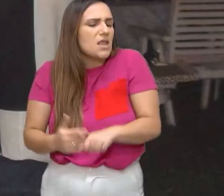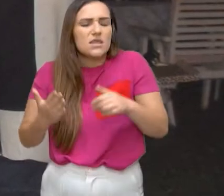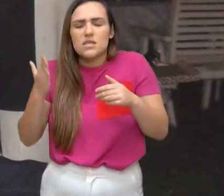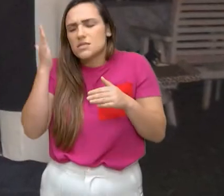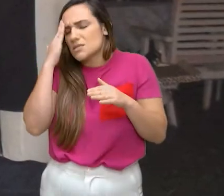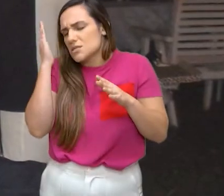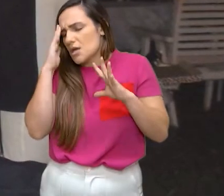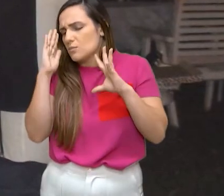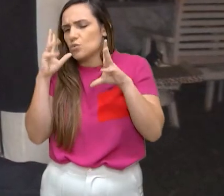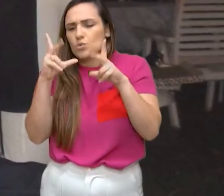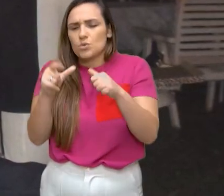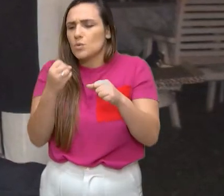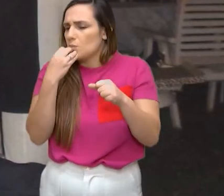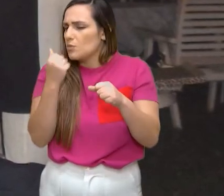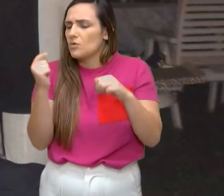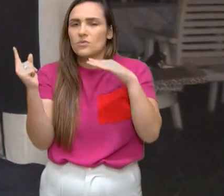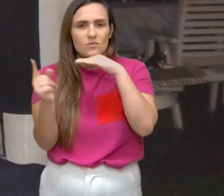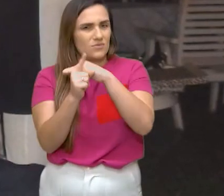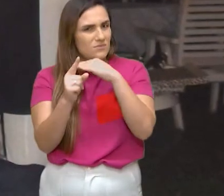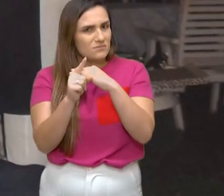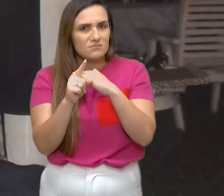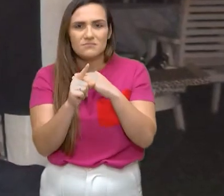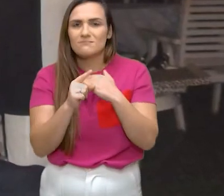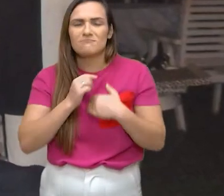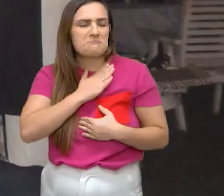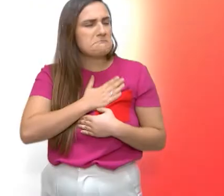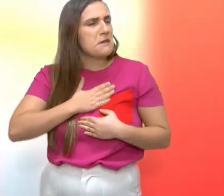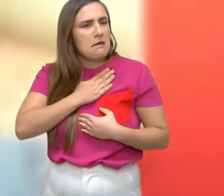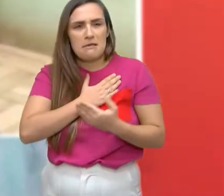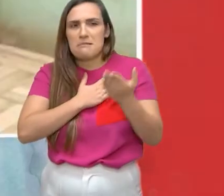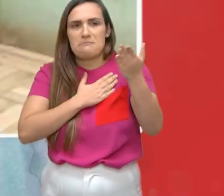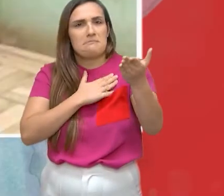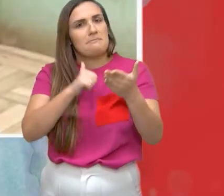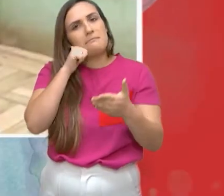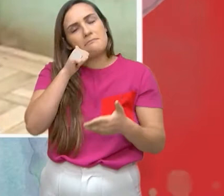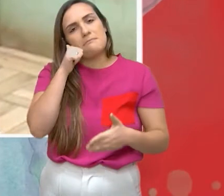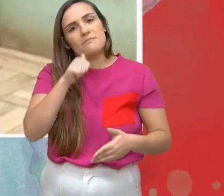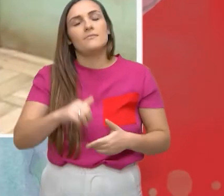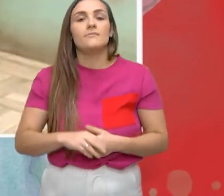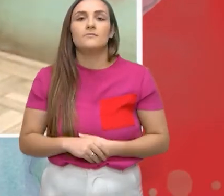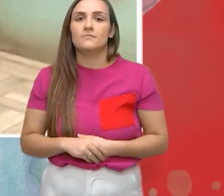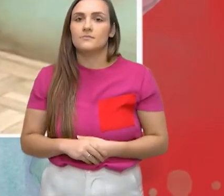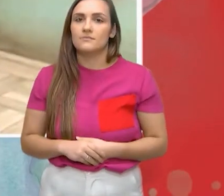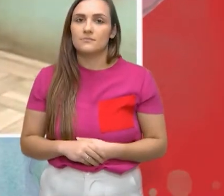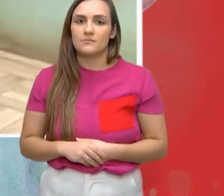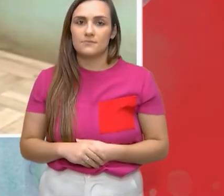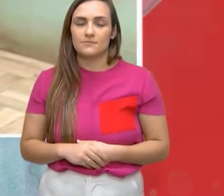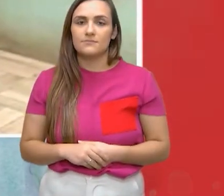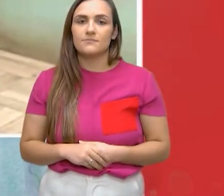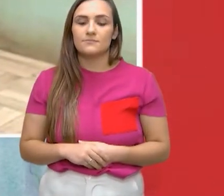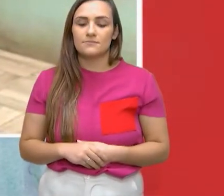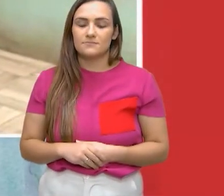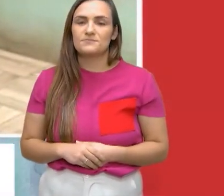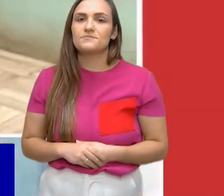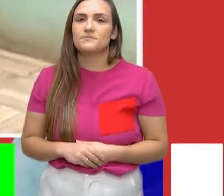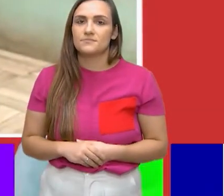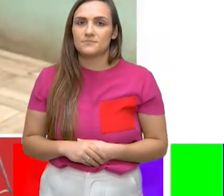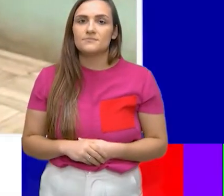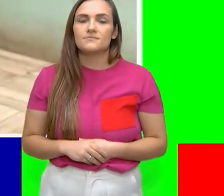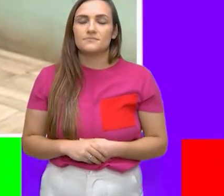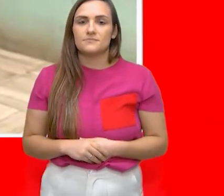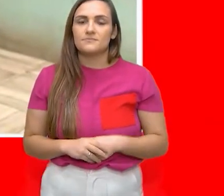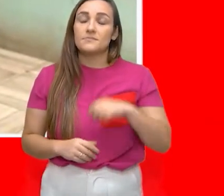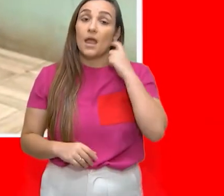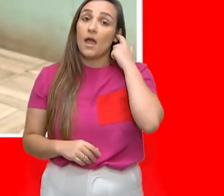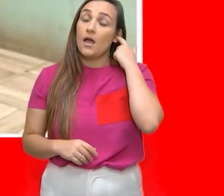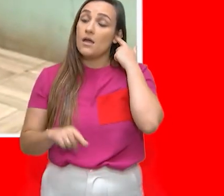menina que sabia tratar todo mundo, e todo mundo gostava dela. Uma menina que trata a